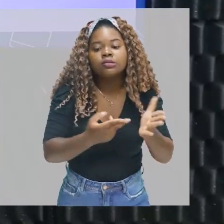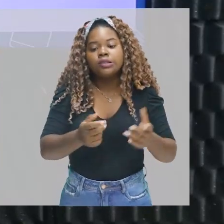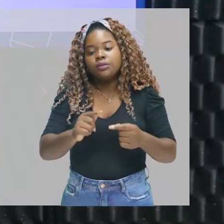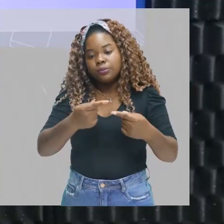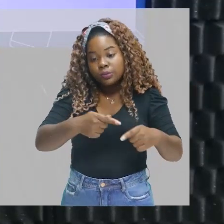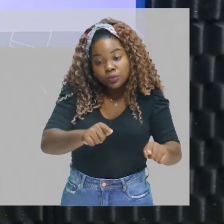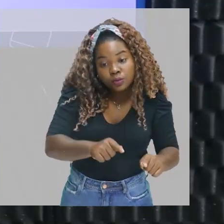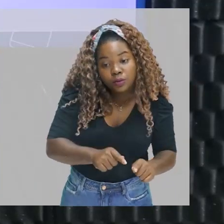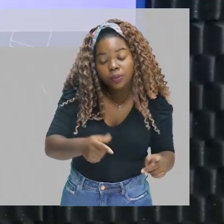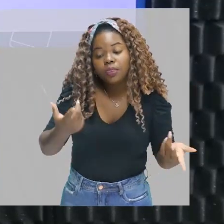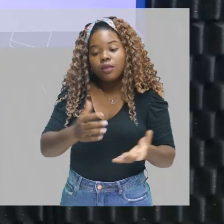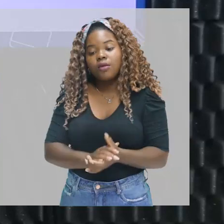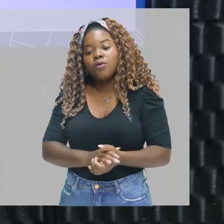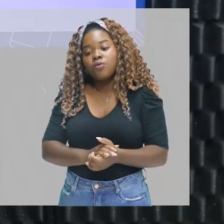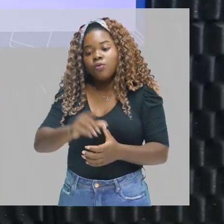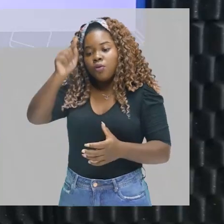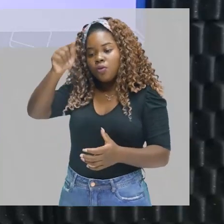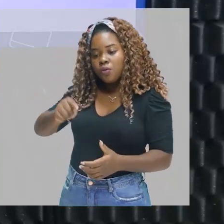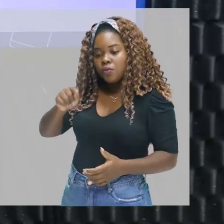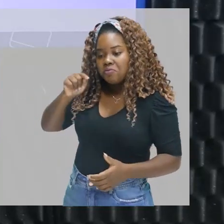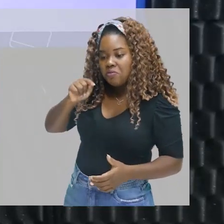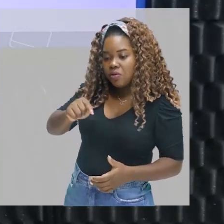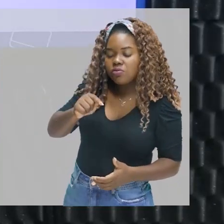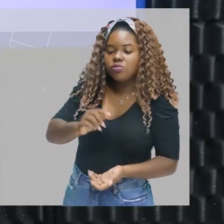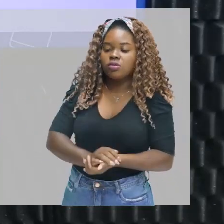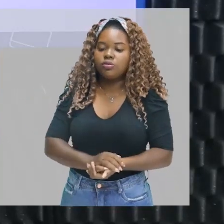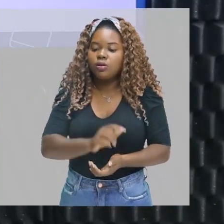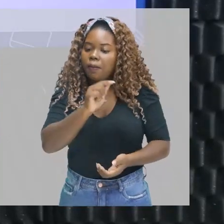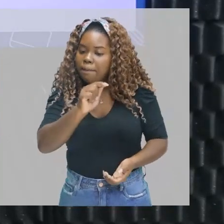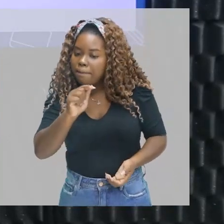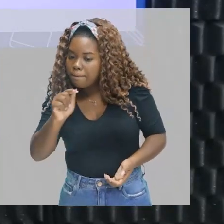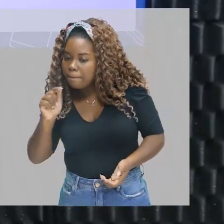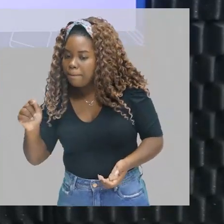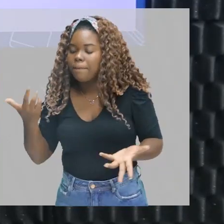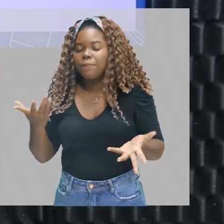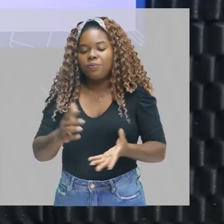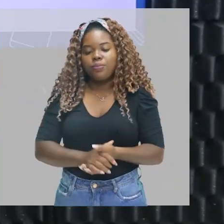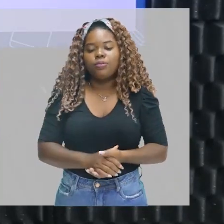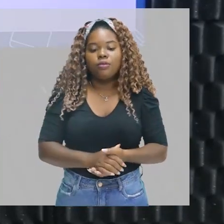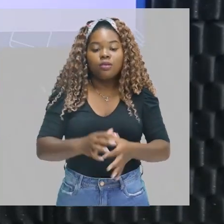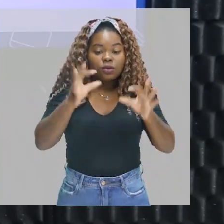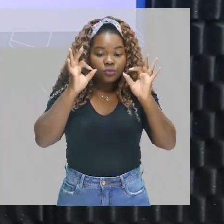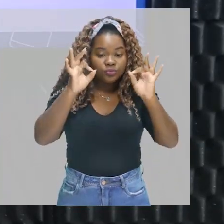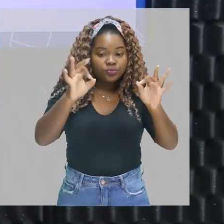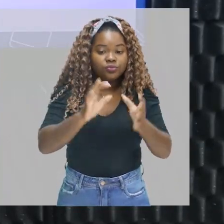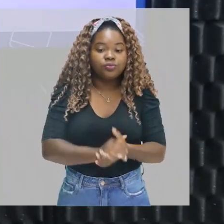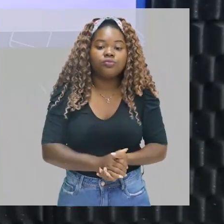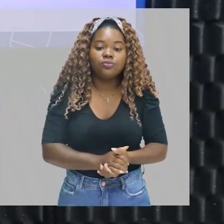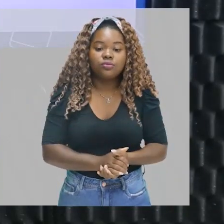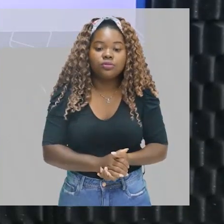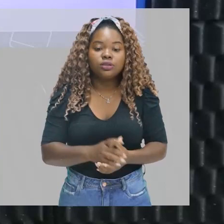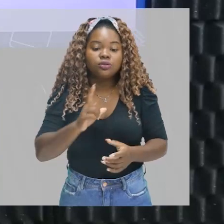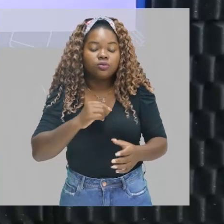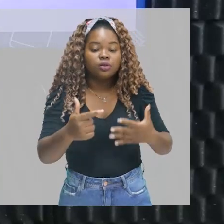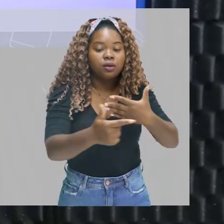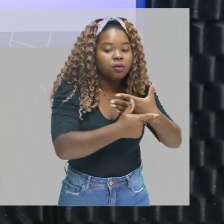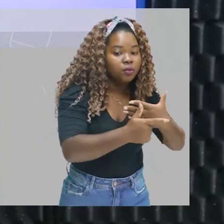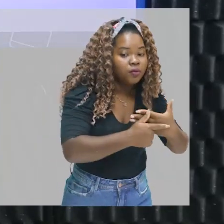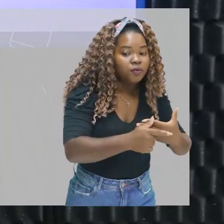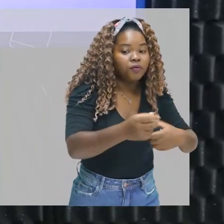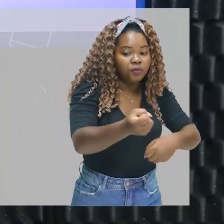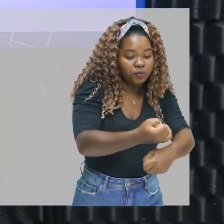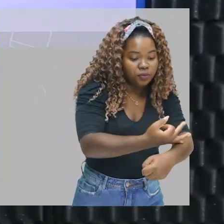de exclamação. Muita atenção aqui, turma. Função emotiva e função poética.